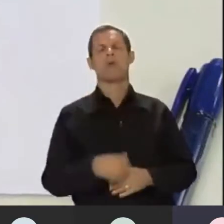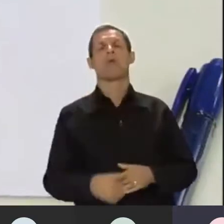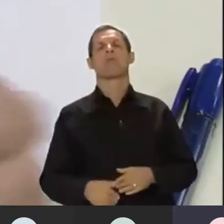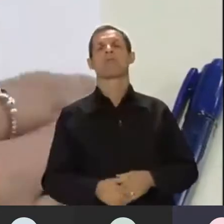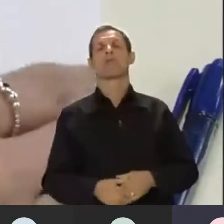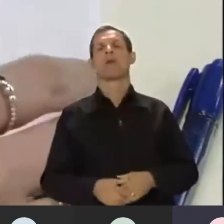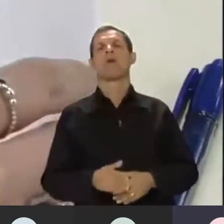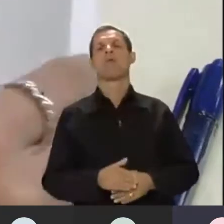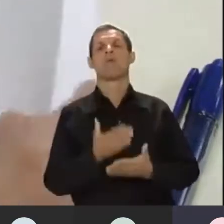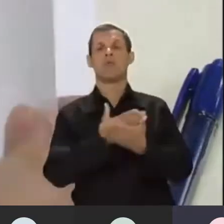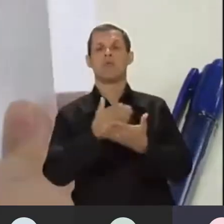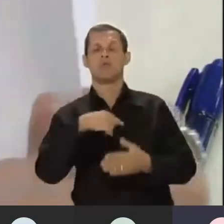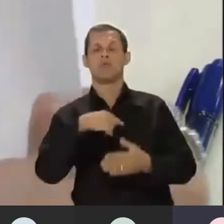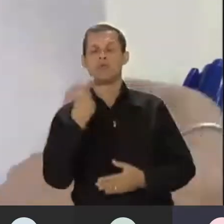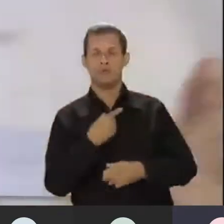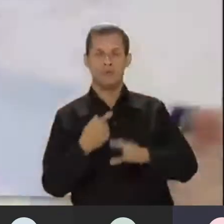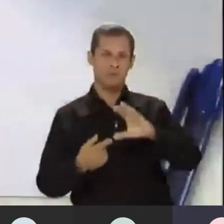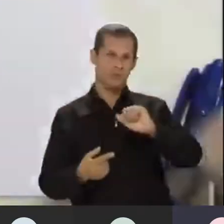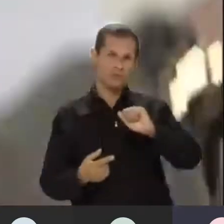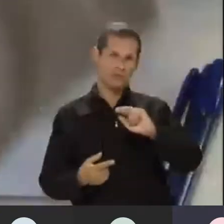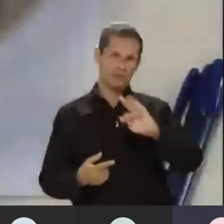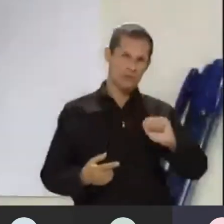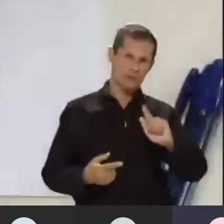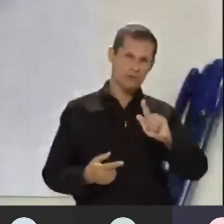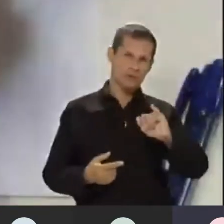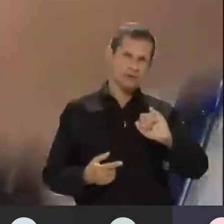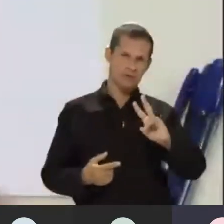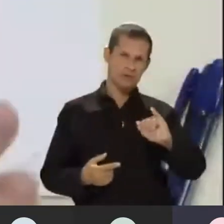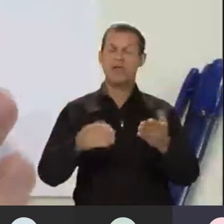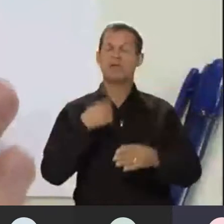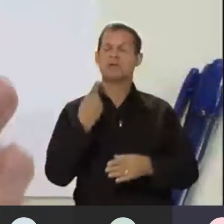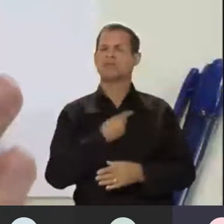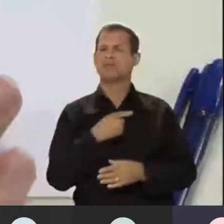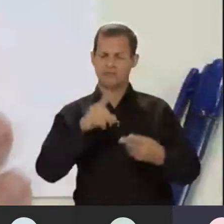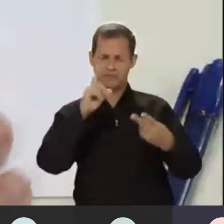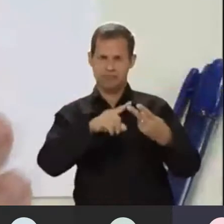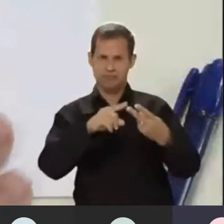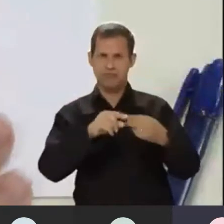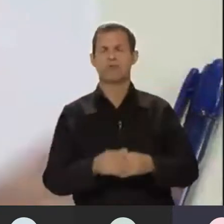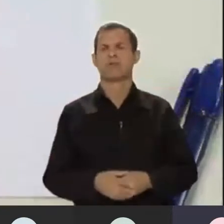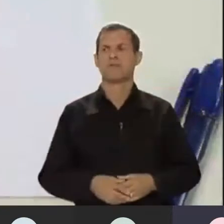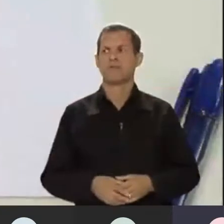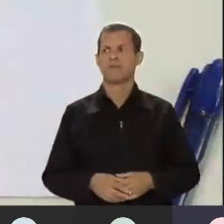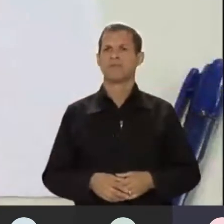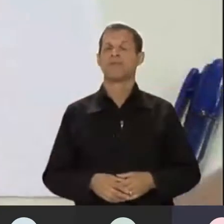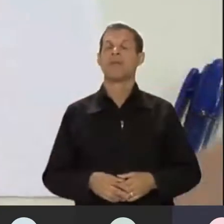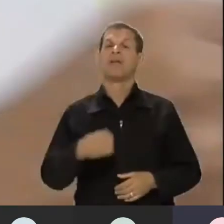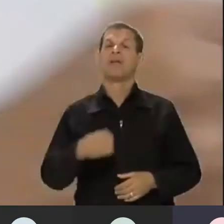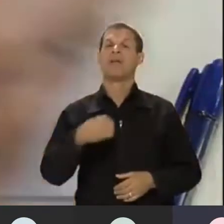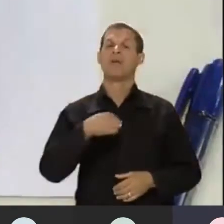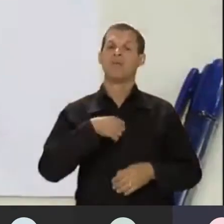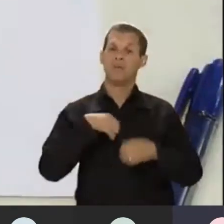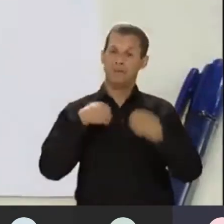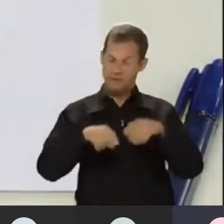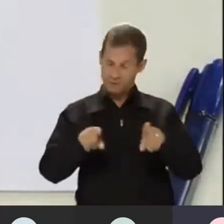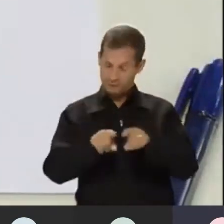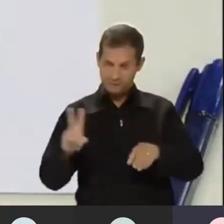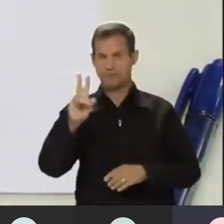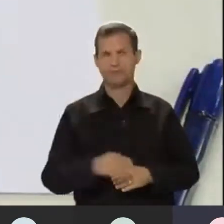Então, é o primeiro passo para a nossa carta de Givone. Agora, vamos para o segundo passo, então. Eu vou precisar